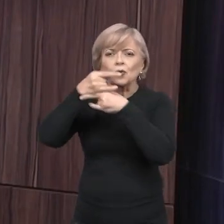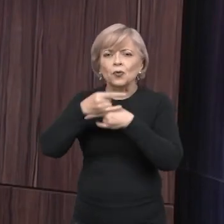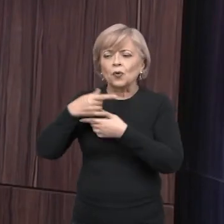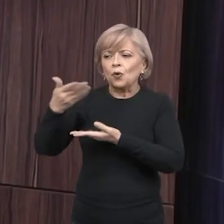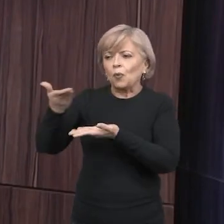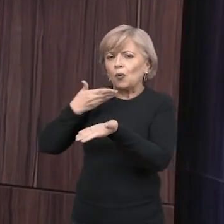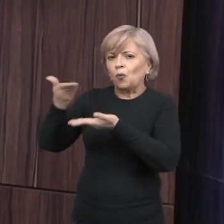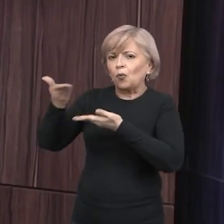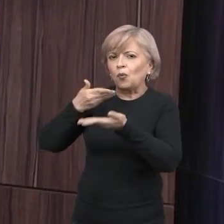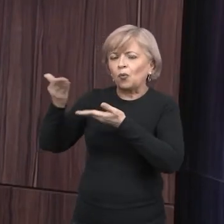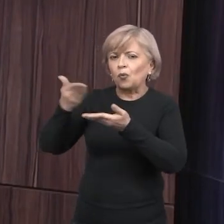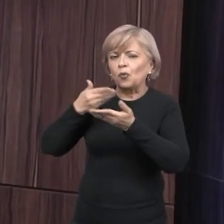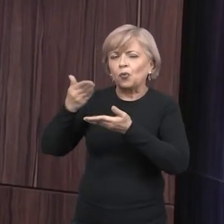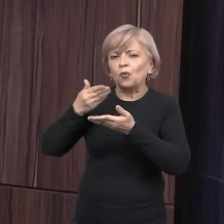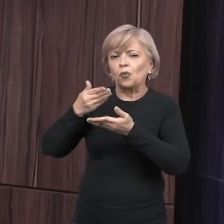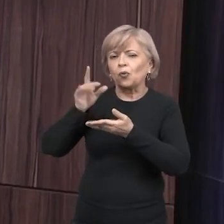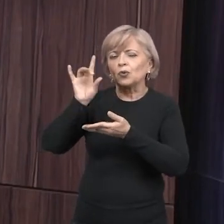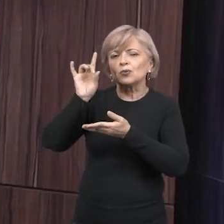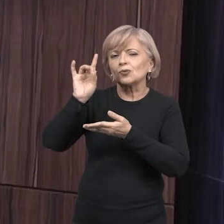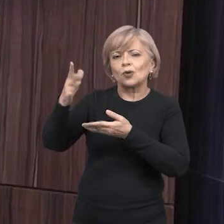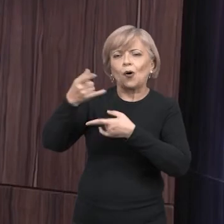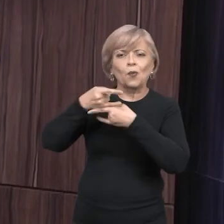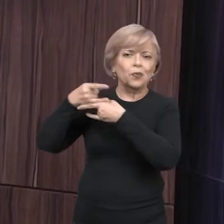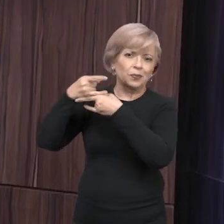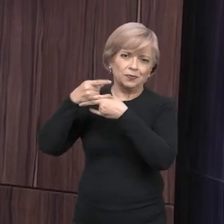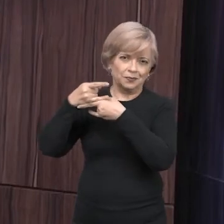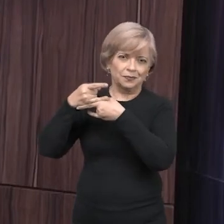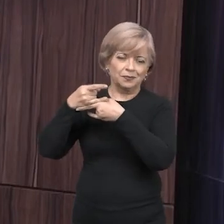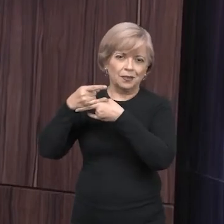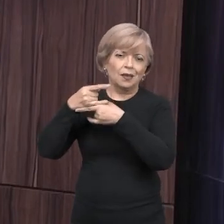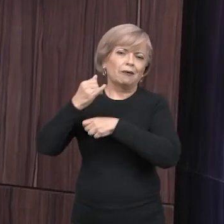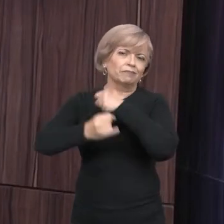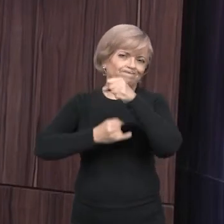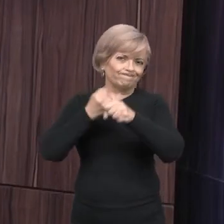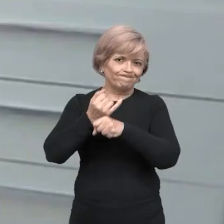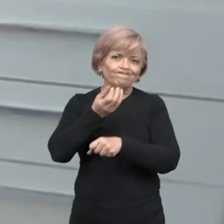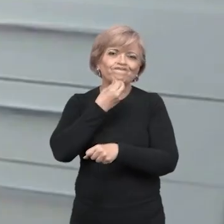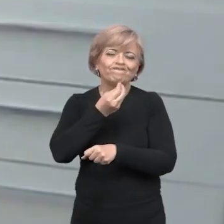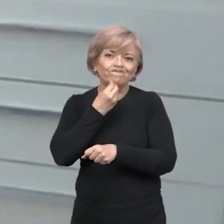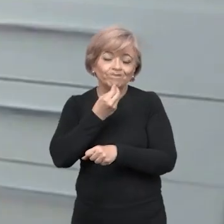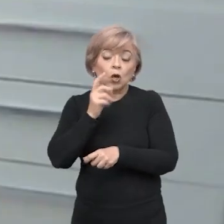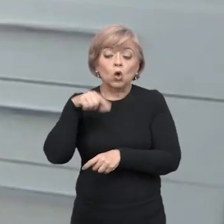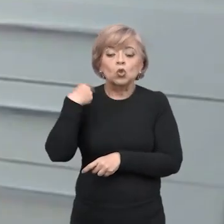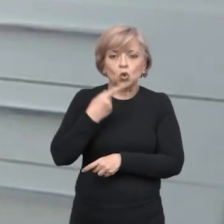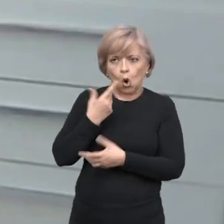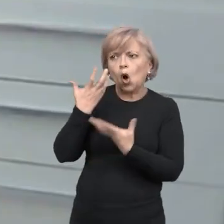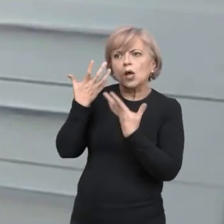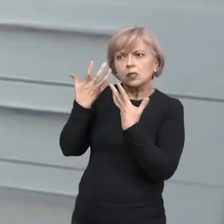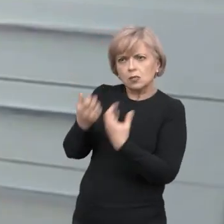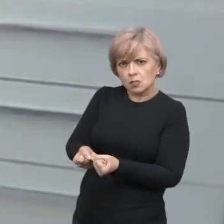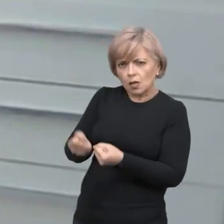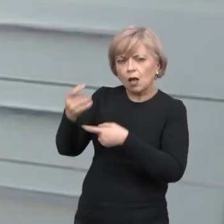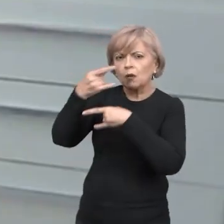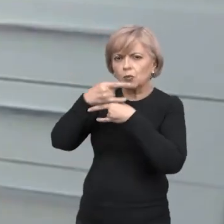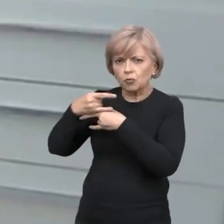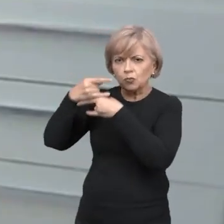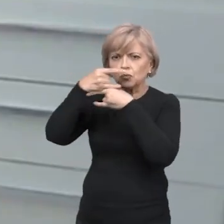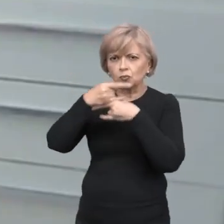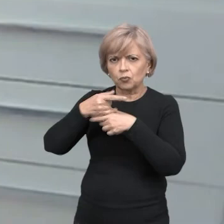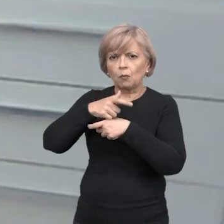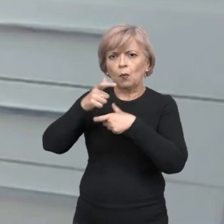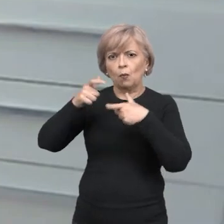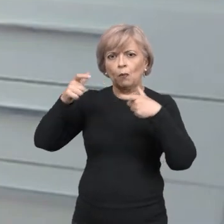produtivo atendimento apenas pelo meio virtual então nós atendemos virtualmente estamos aumentando Nossa